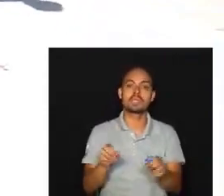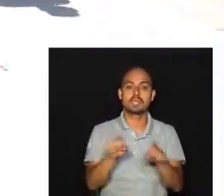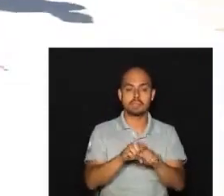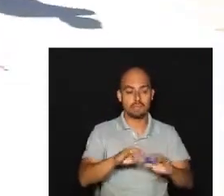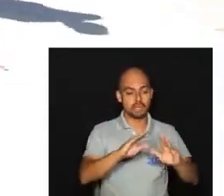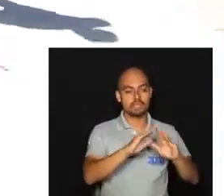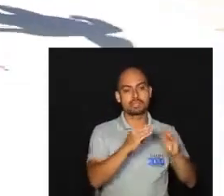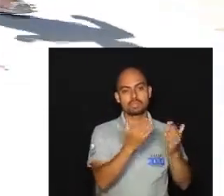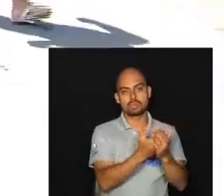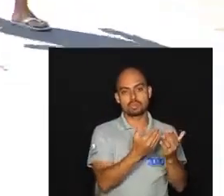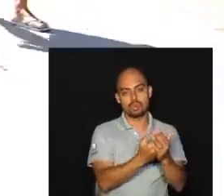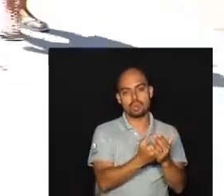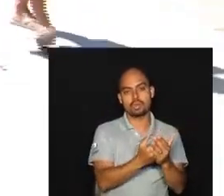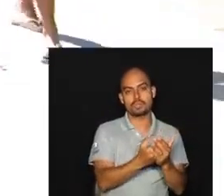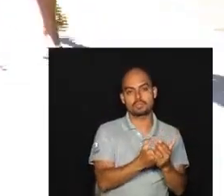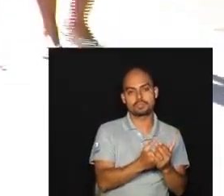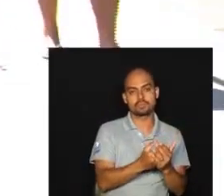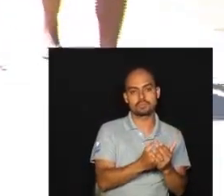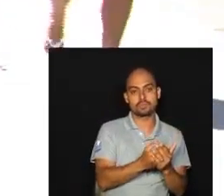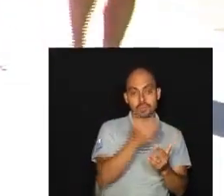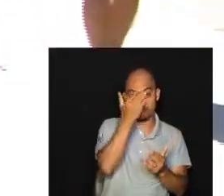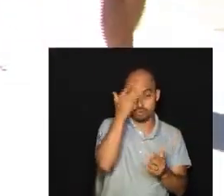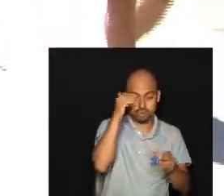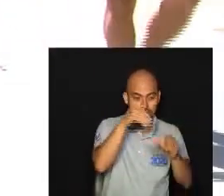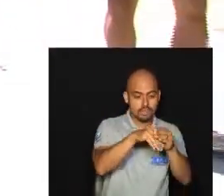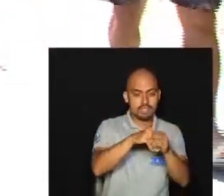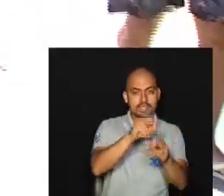com 5.803, aqui da